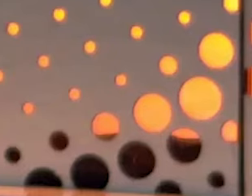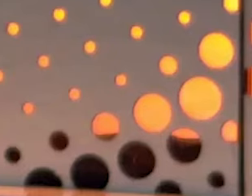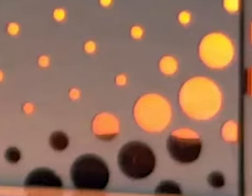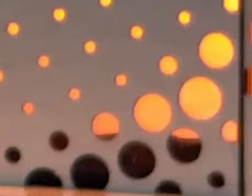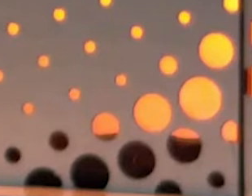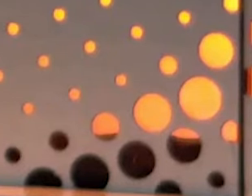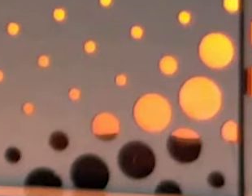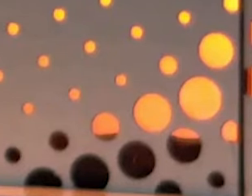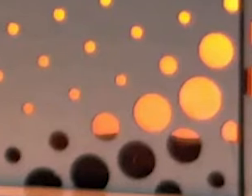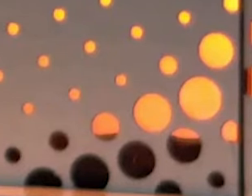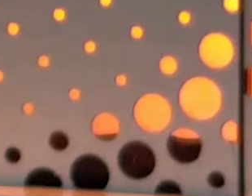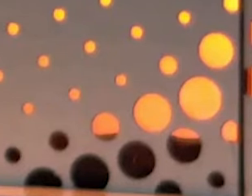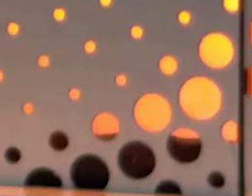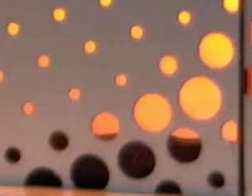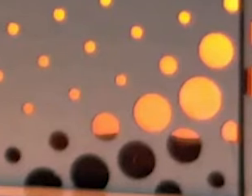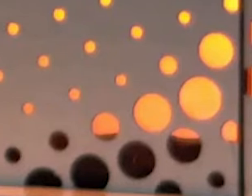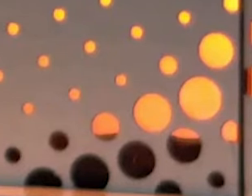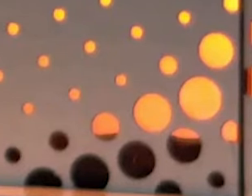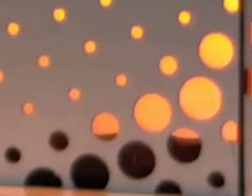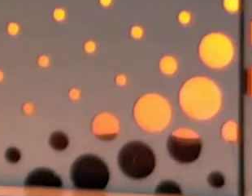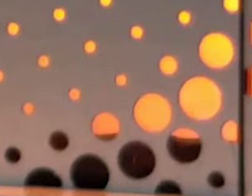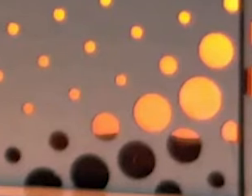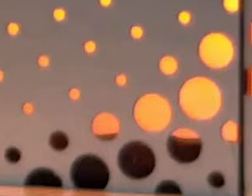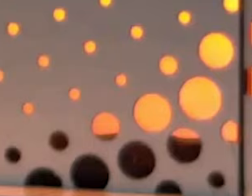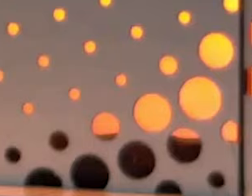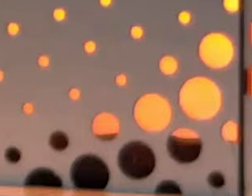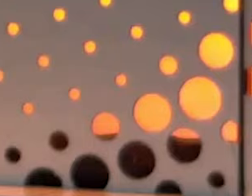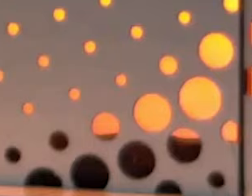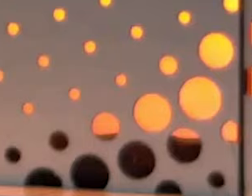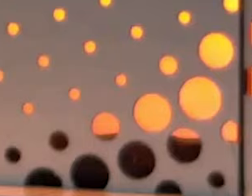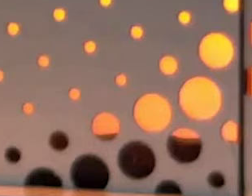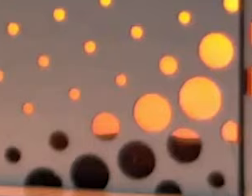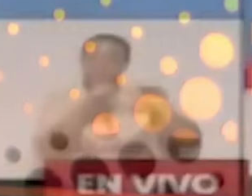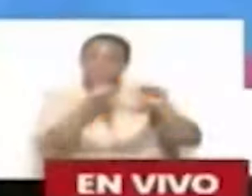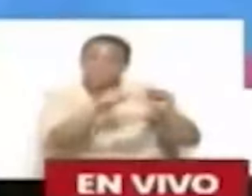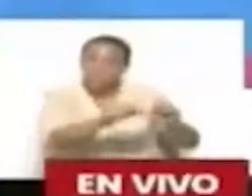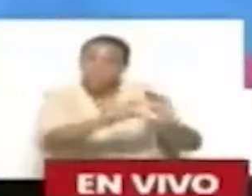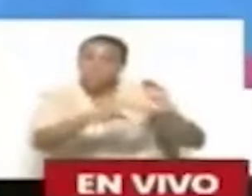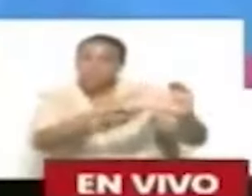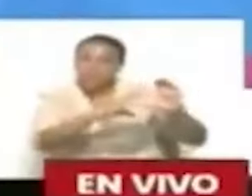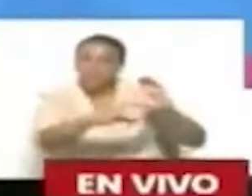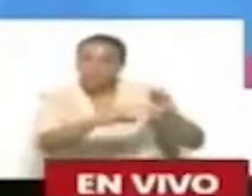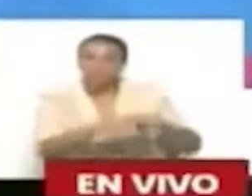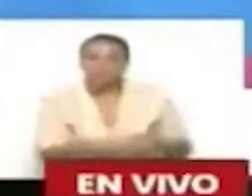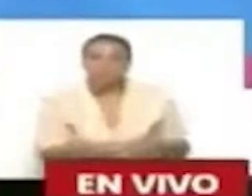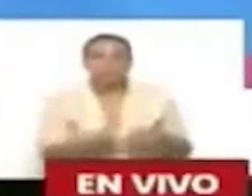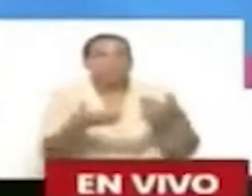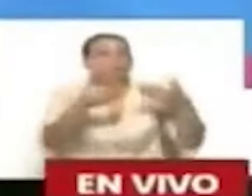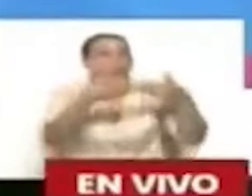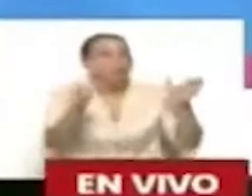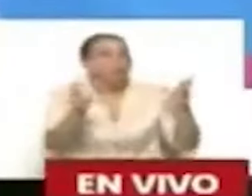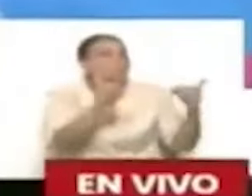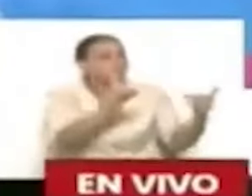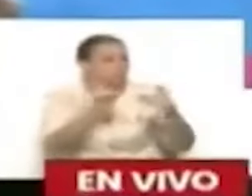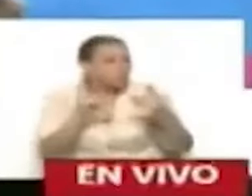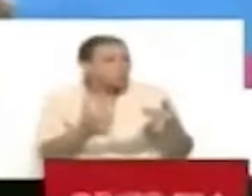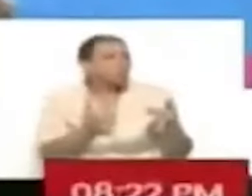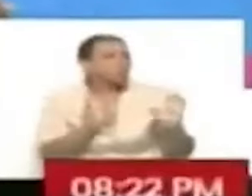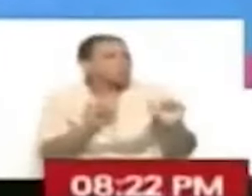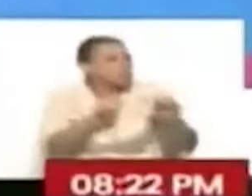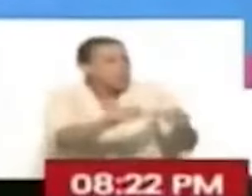dias depois do retorno das sanções dos Estados Unidos Venezuela nunca cerrero